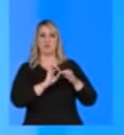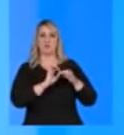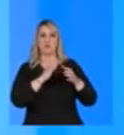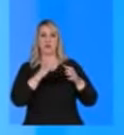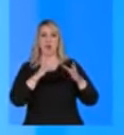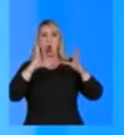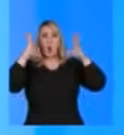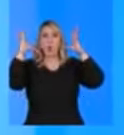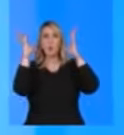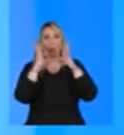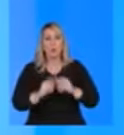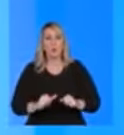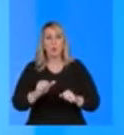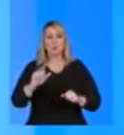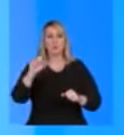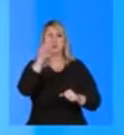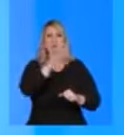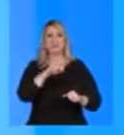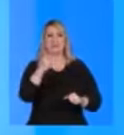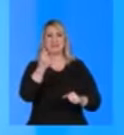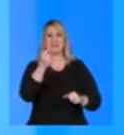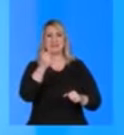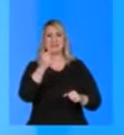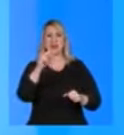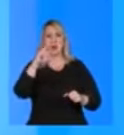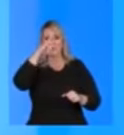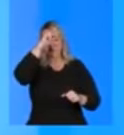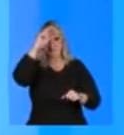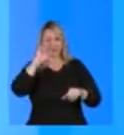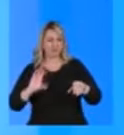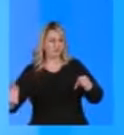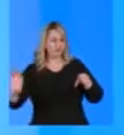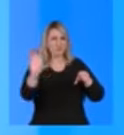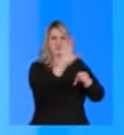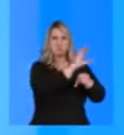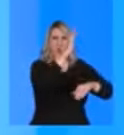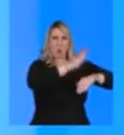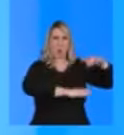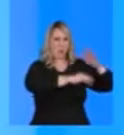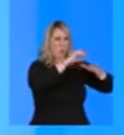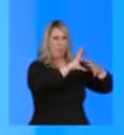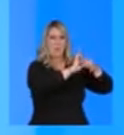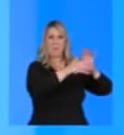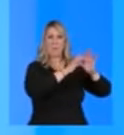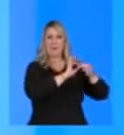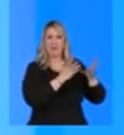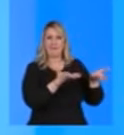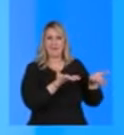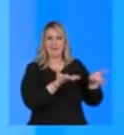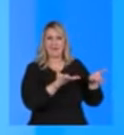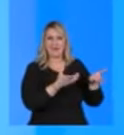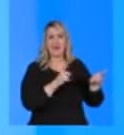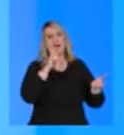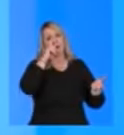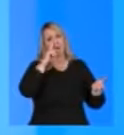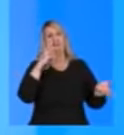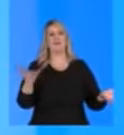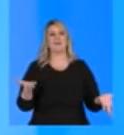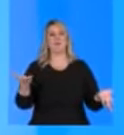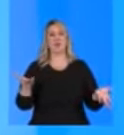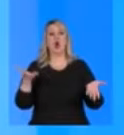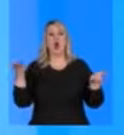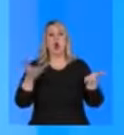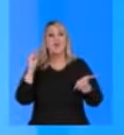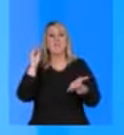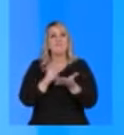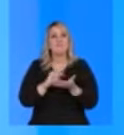dinheiro inteiro da Prefeitura e colocar em obras em detrimento da qualidade dos serviços é que foi o grande crime hoje